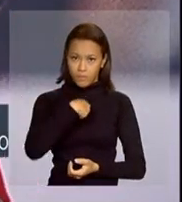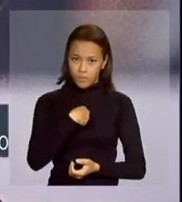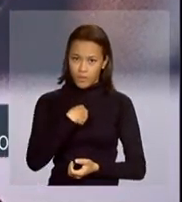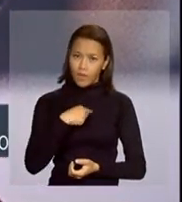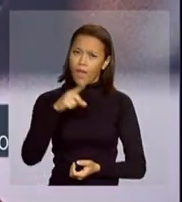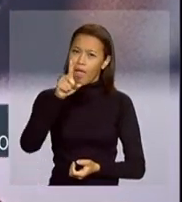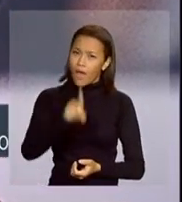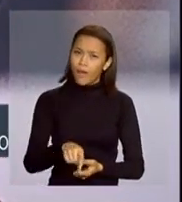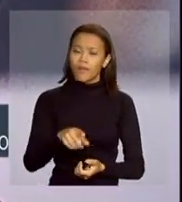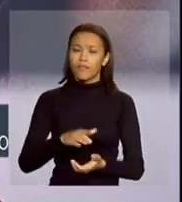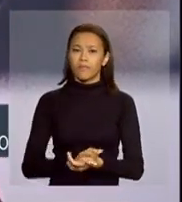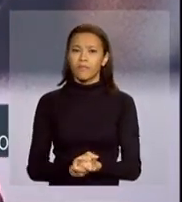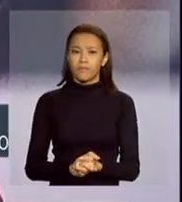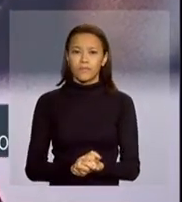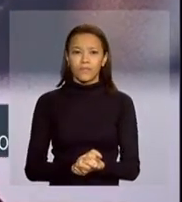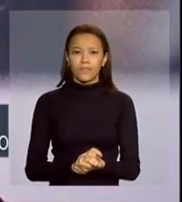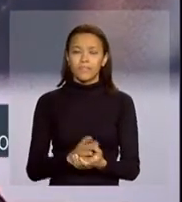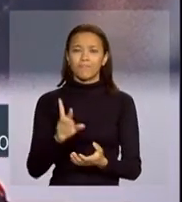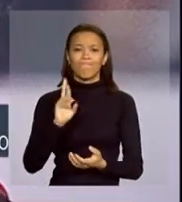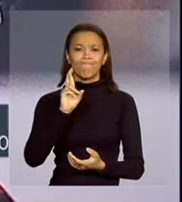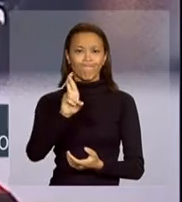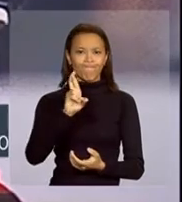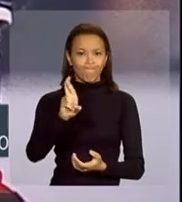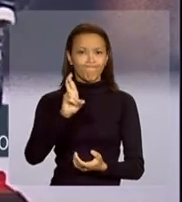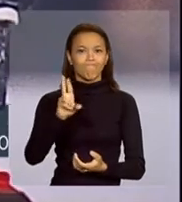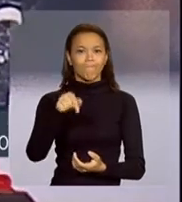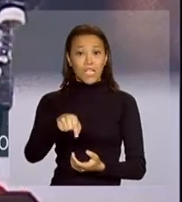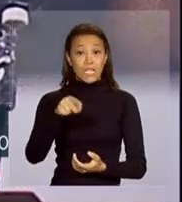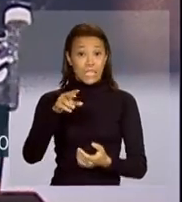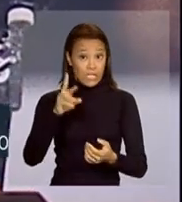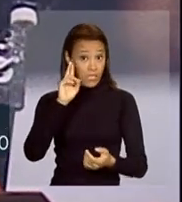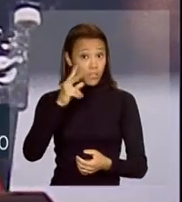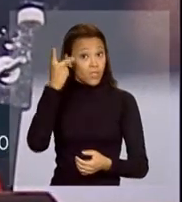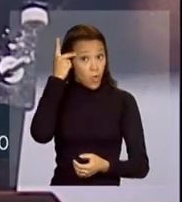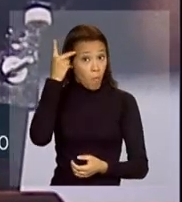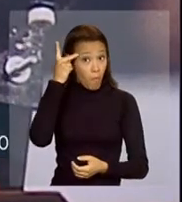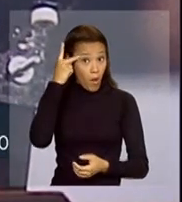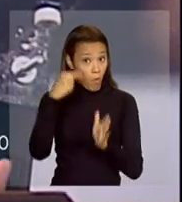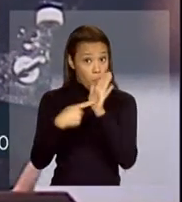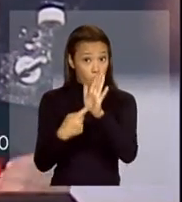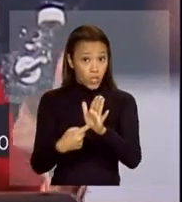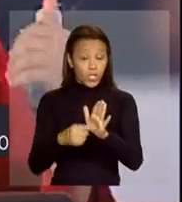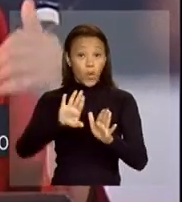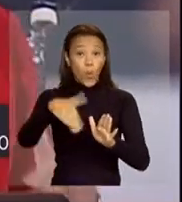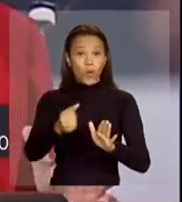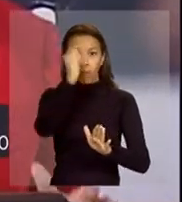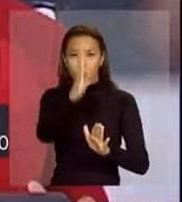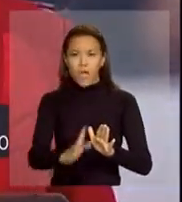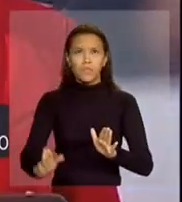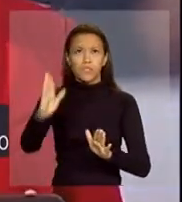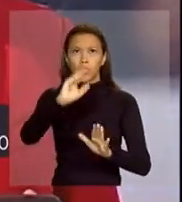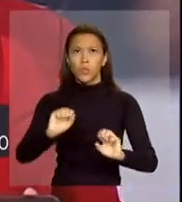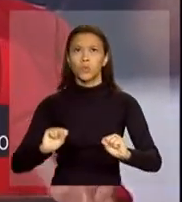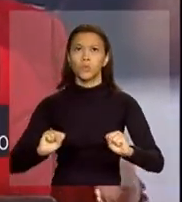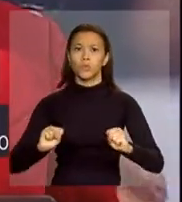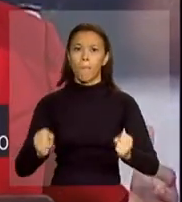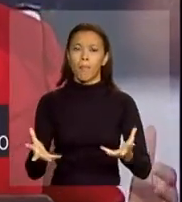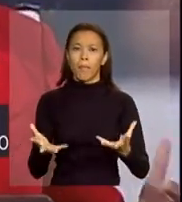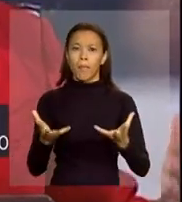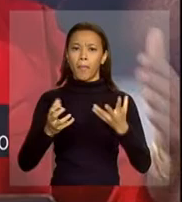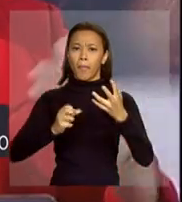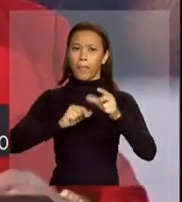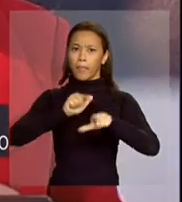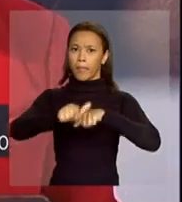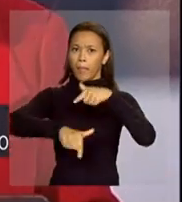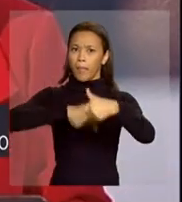é simbólico São Paulo São Paulo mostra que quando o Brasil se ergue sobre os seus próprios pés e